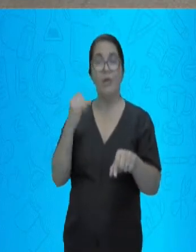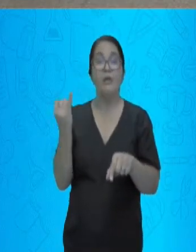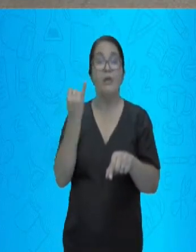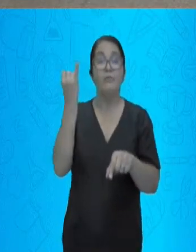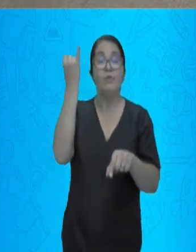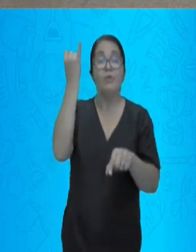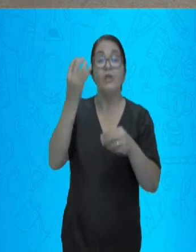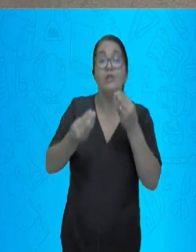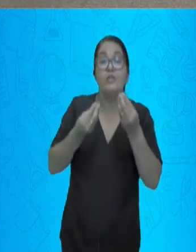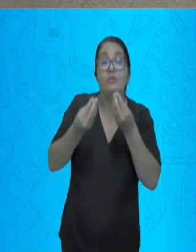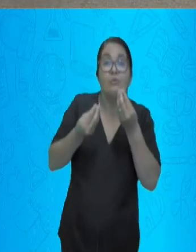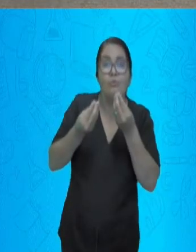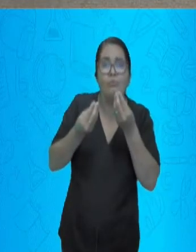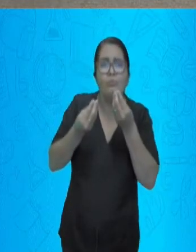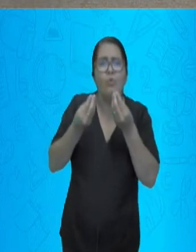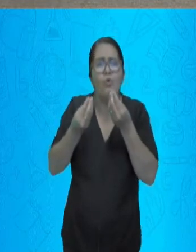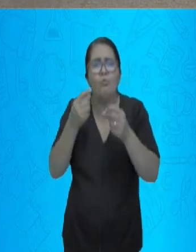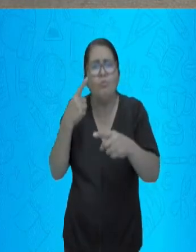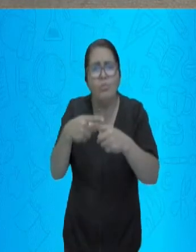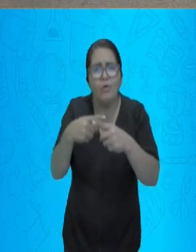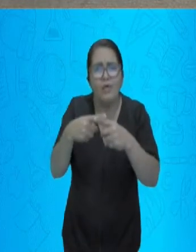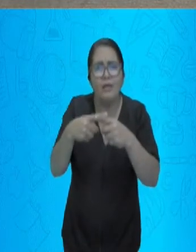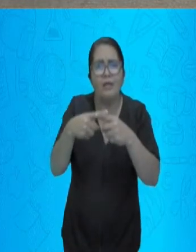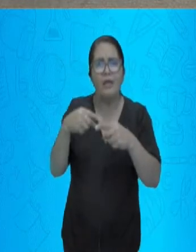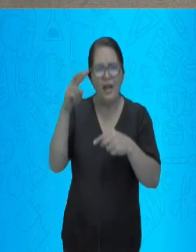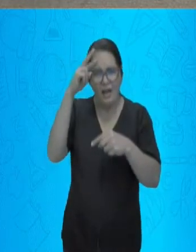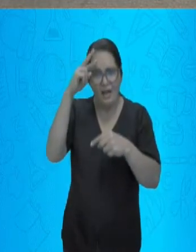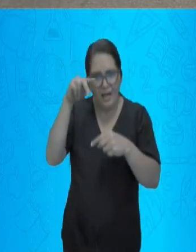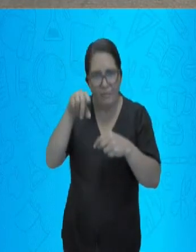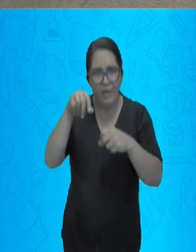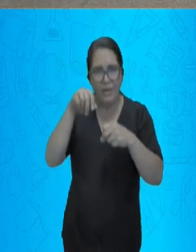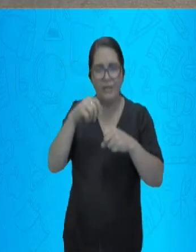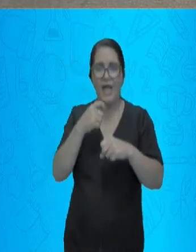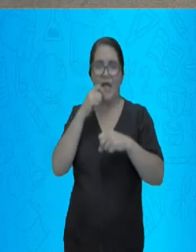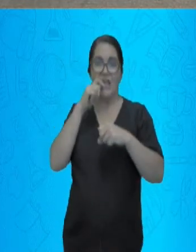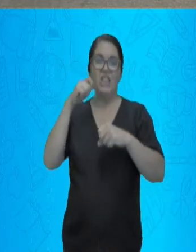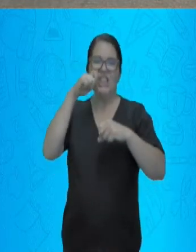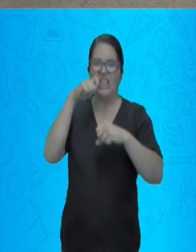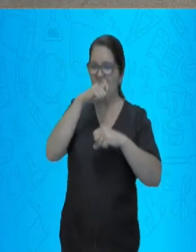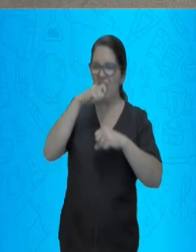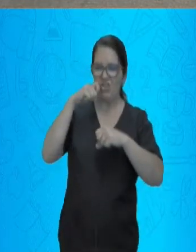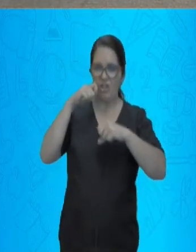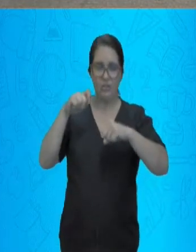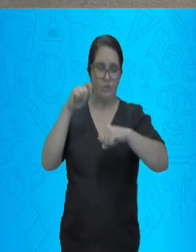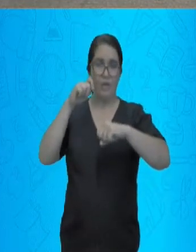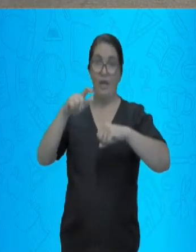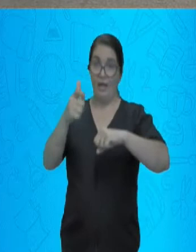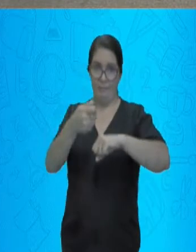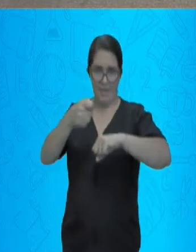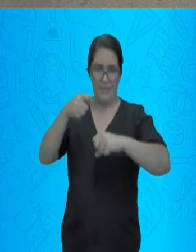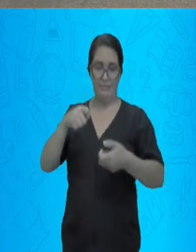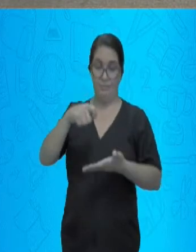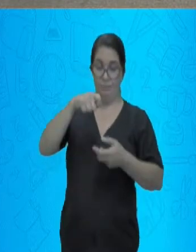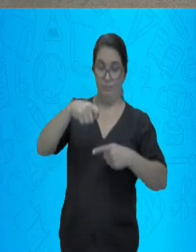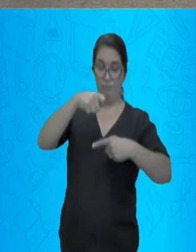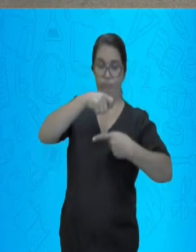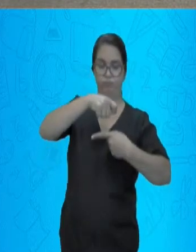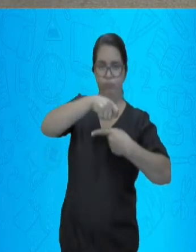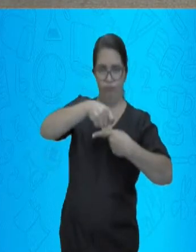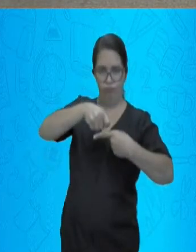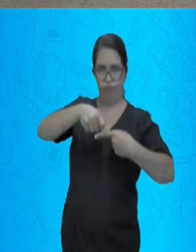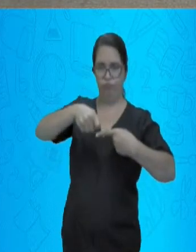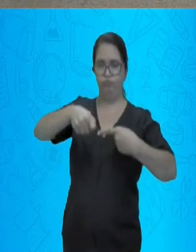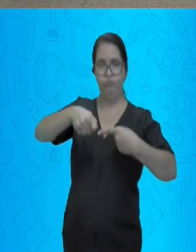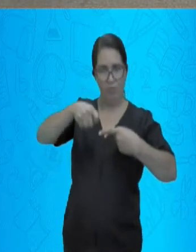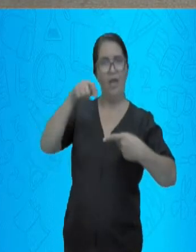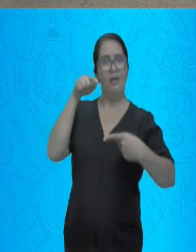creme dental. Então, por isso eu coloquei aqui a imagem já sugestiva que você não vai